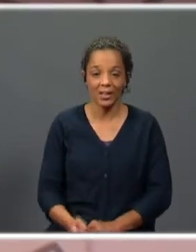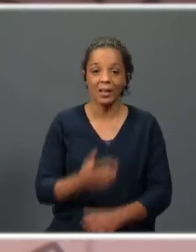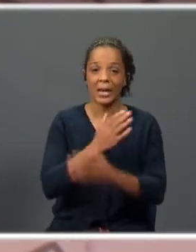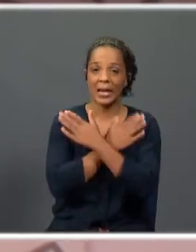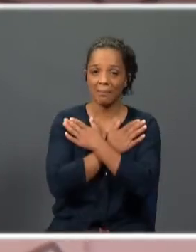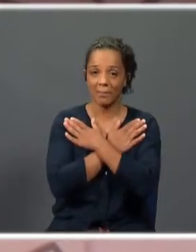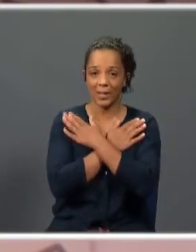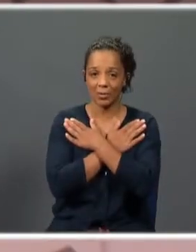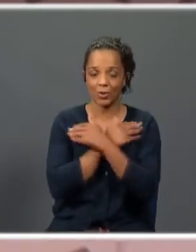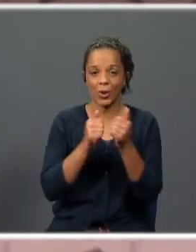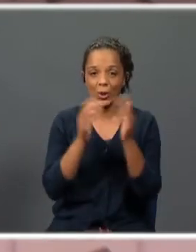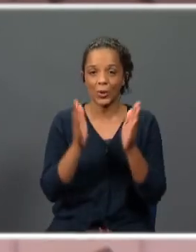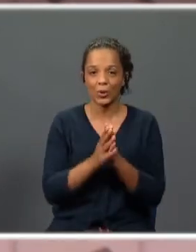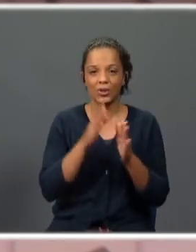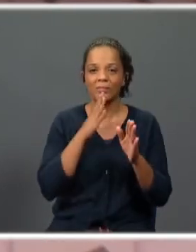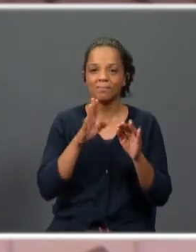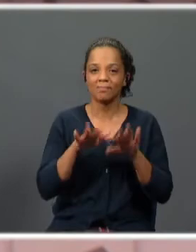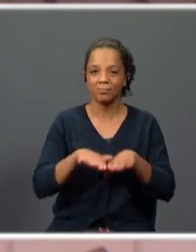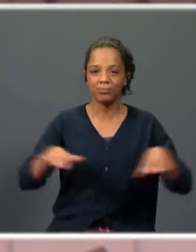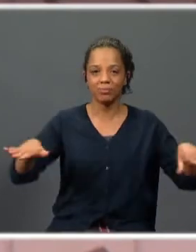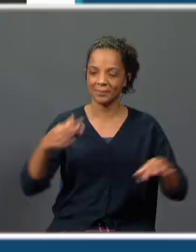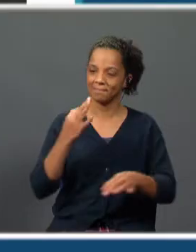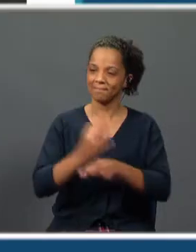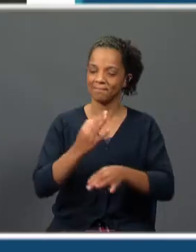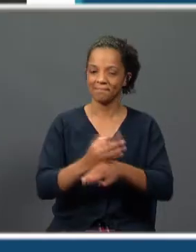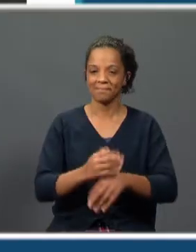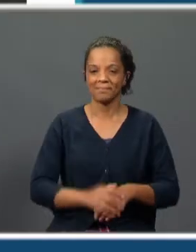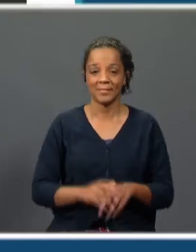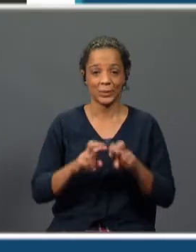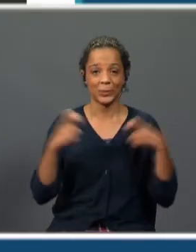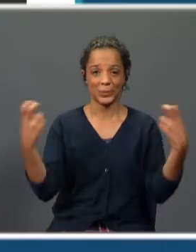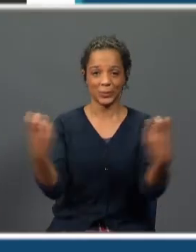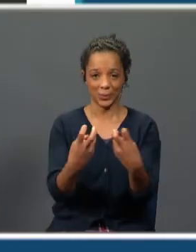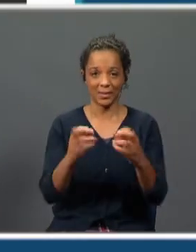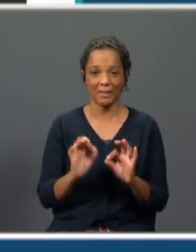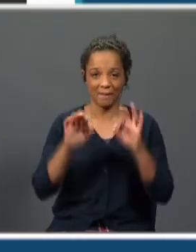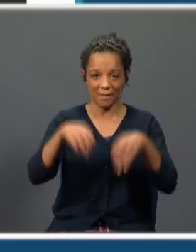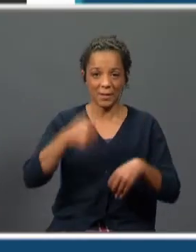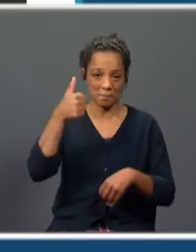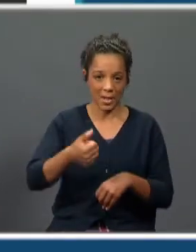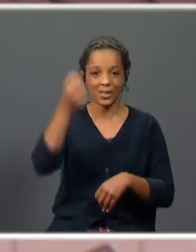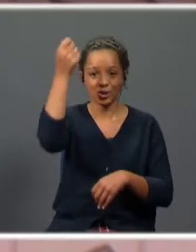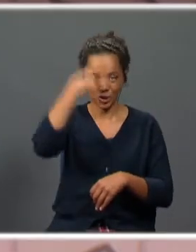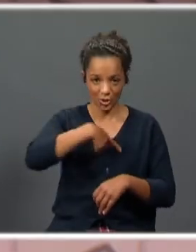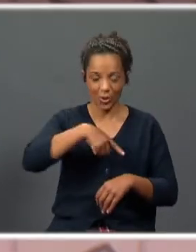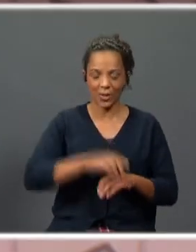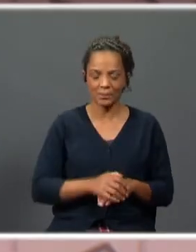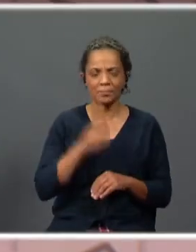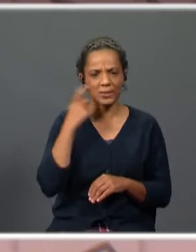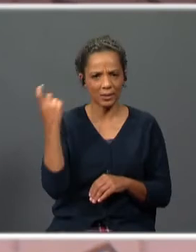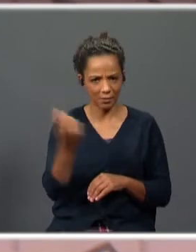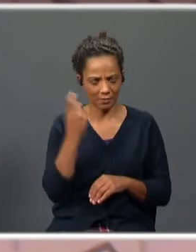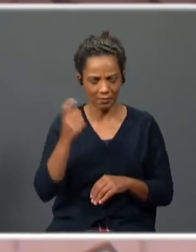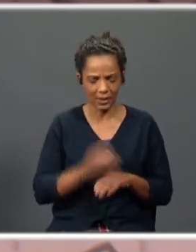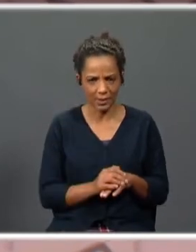amigos todos à mesa a fazer uma celebração. Portanto, acabou bem a nossa história. E vamos rever.